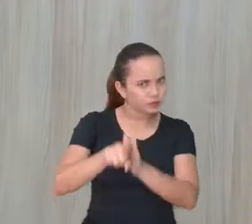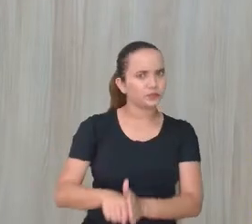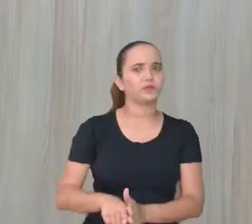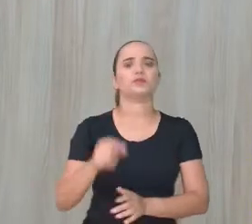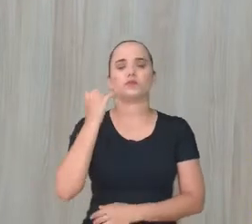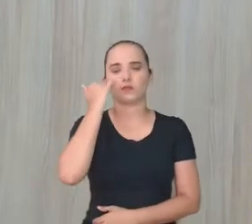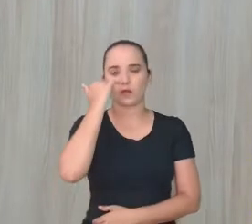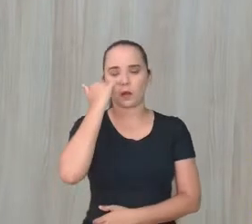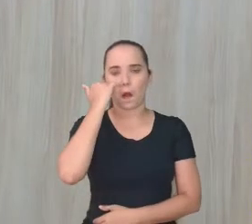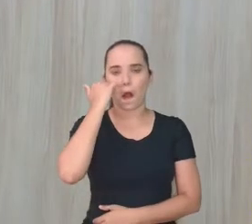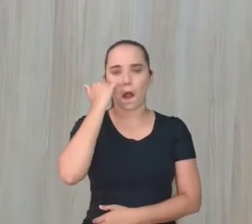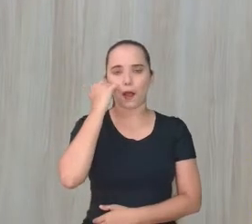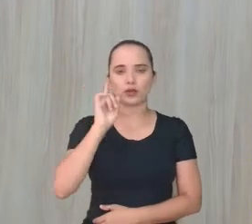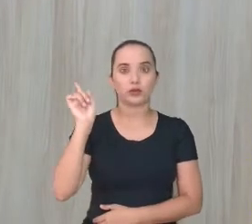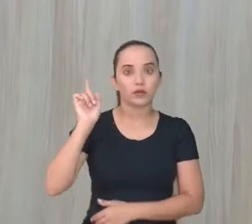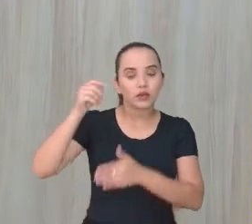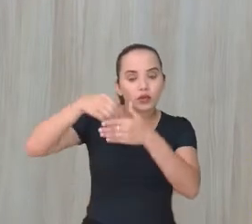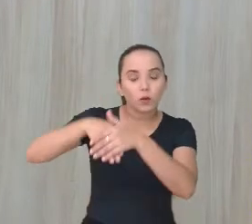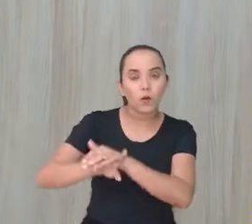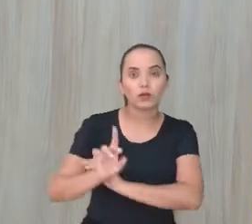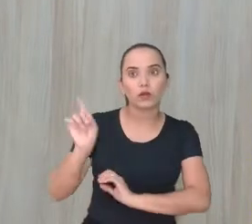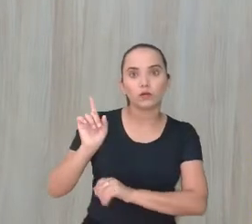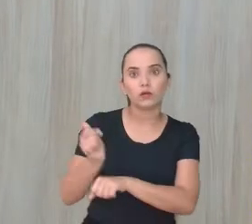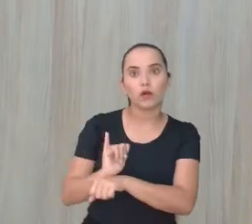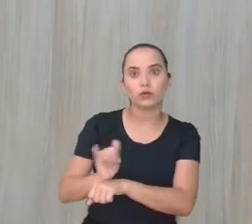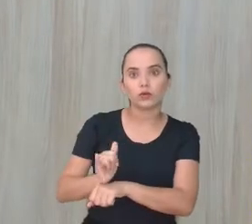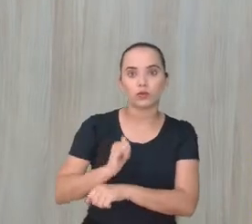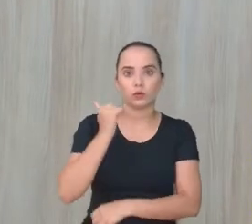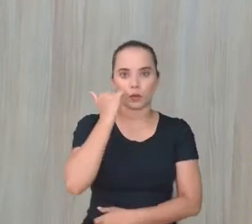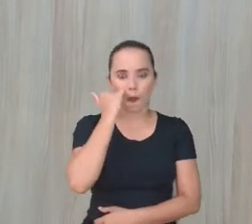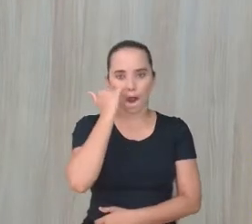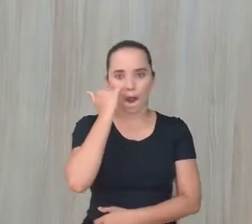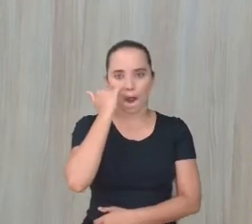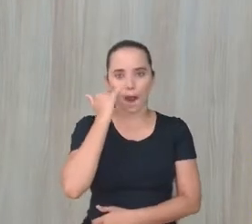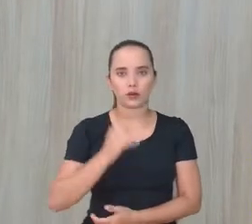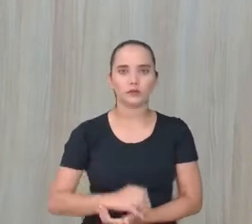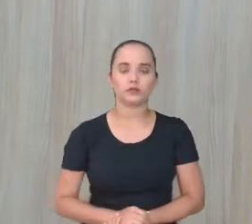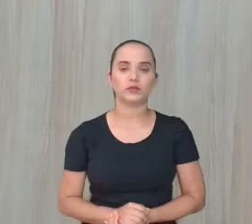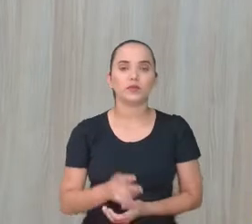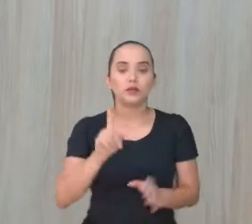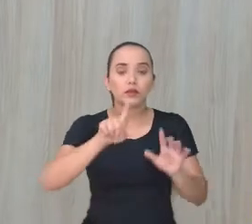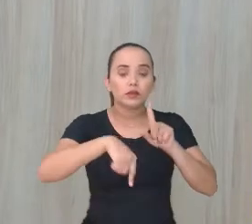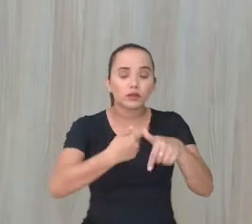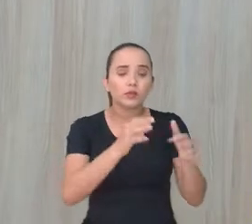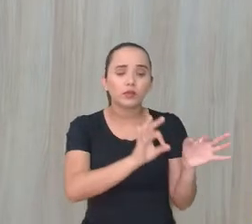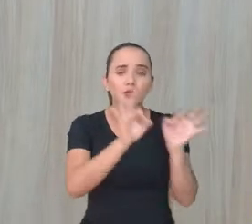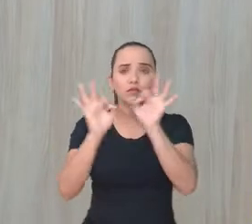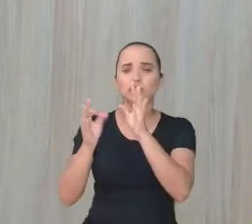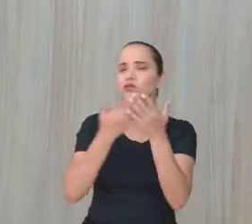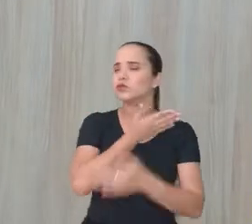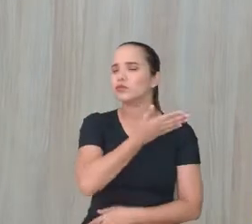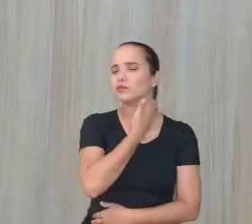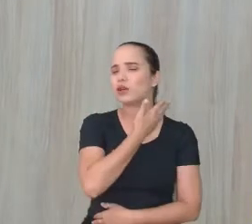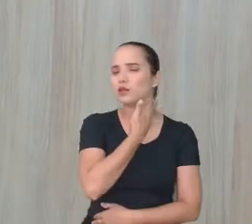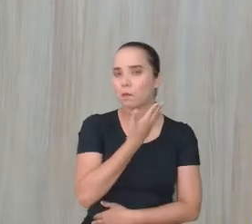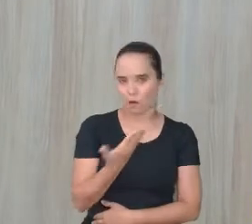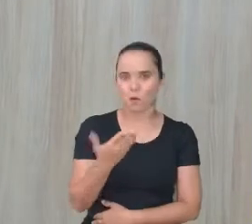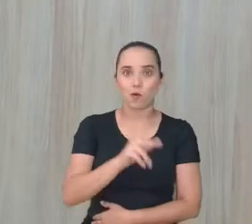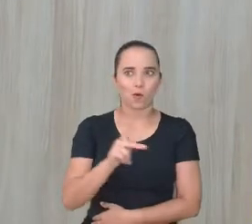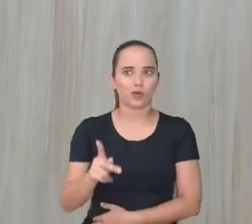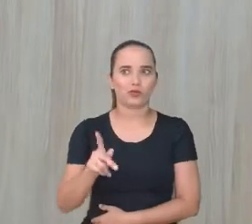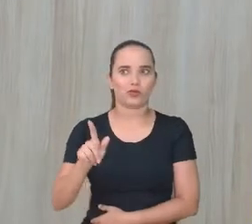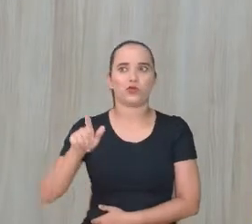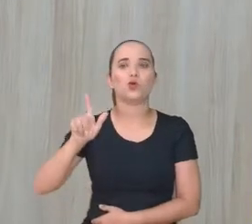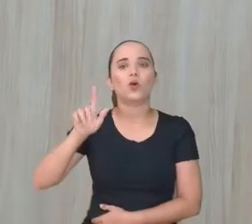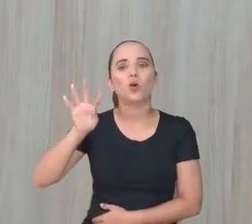no banco de aulas e assistirem esse bate-papo que a gente teve com o professor Gleibson, o